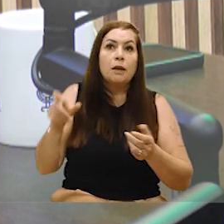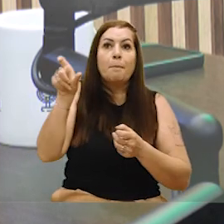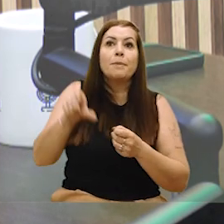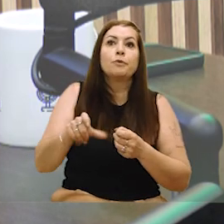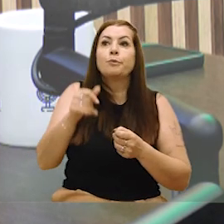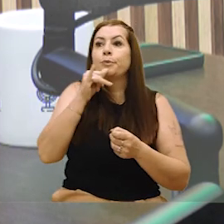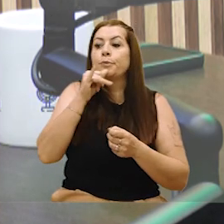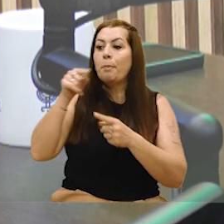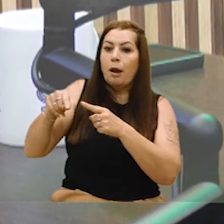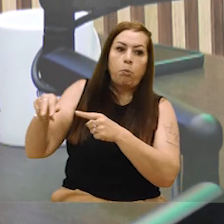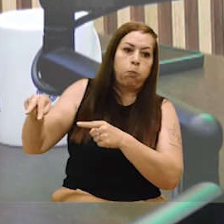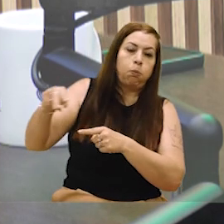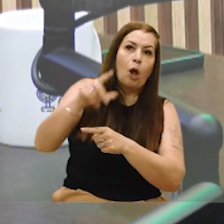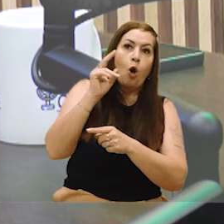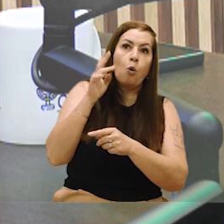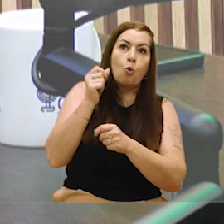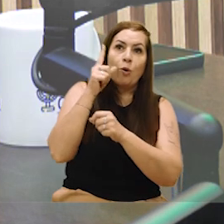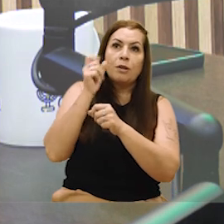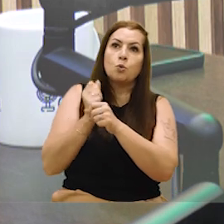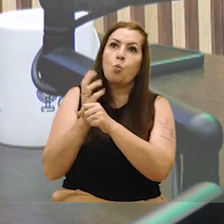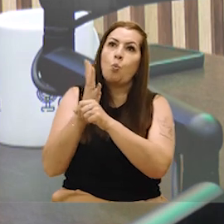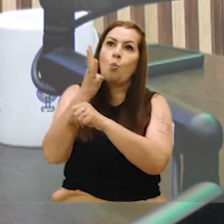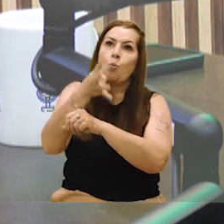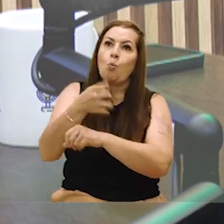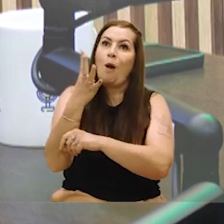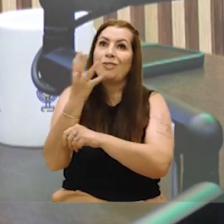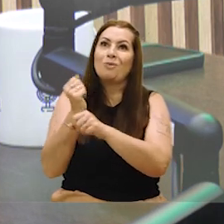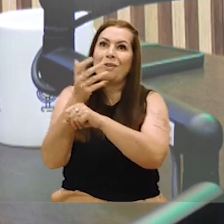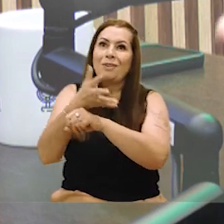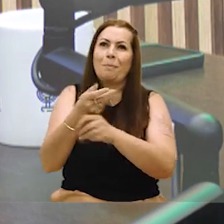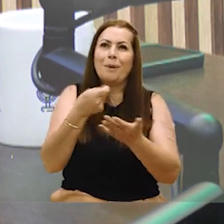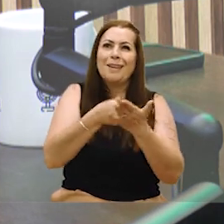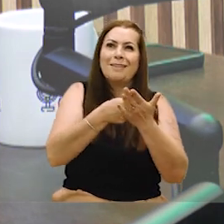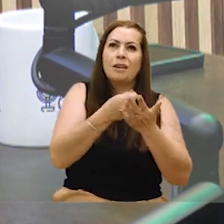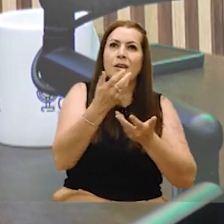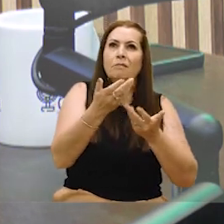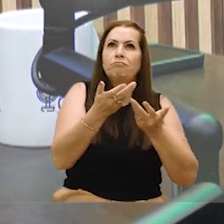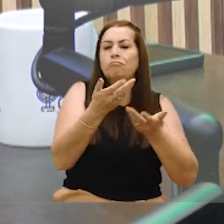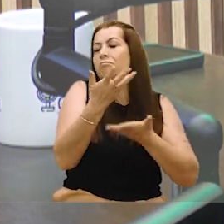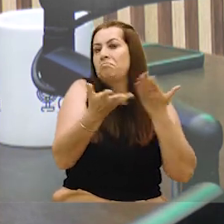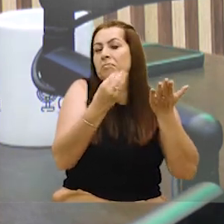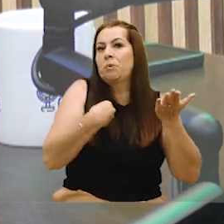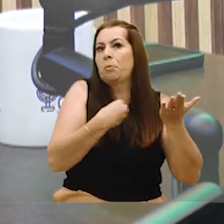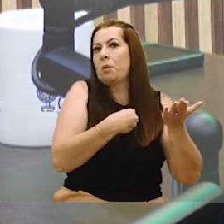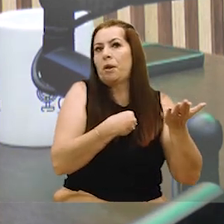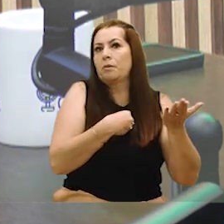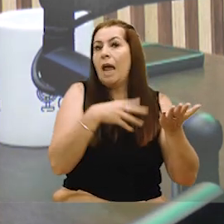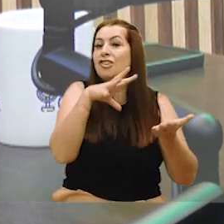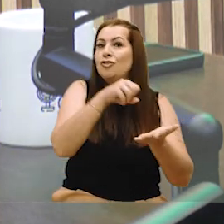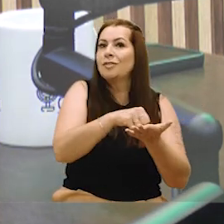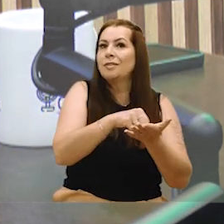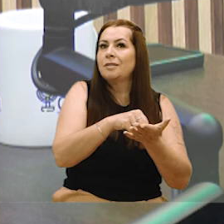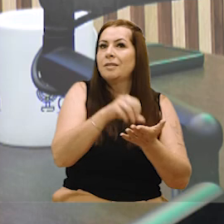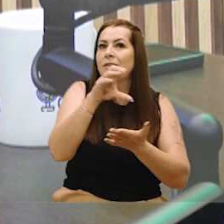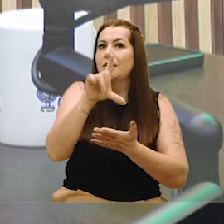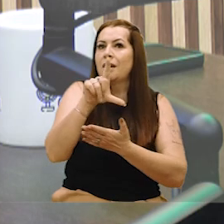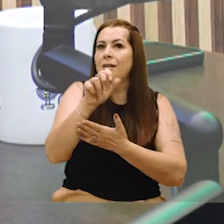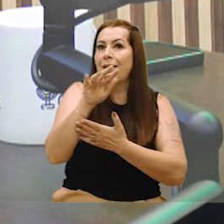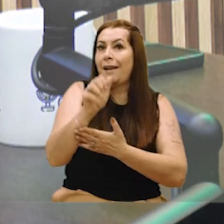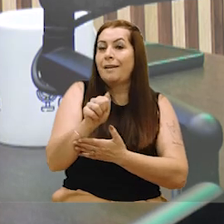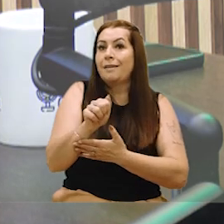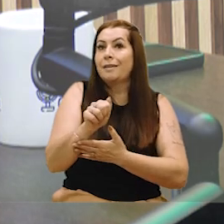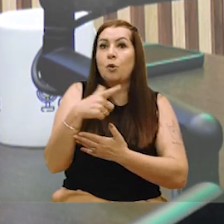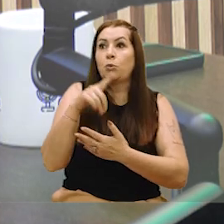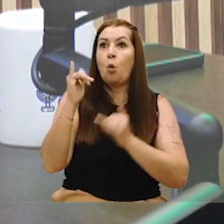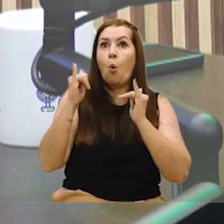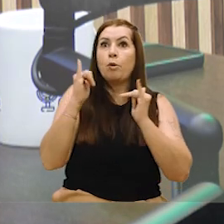e a pessoa tiver que atravessar a cidade, acordar às 4 da manhã para tentar uma consulta lá no... que ela tem uma agendada lá no Cléria Manfro,